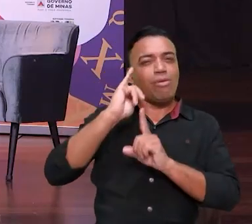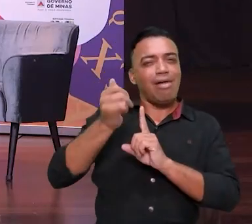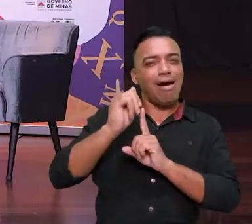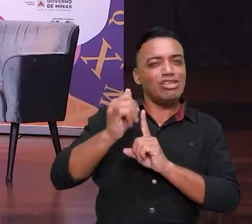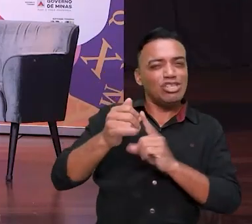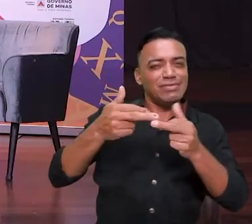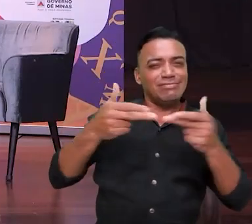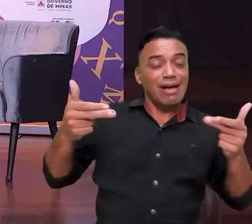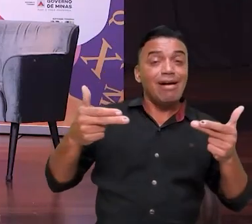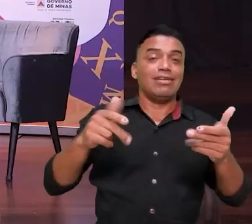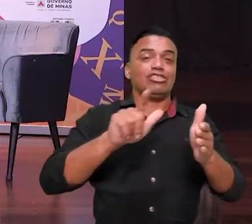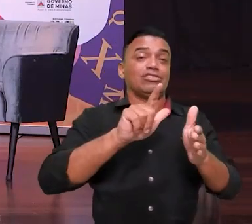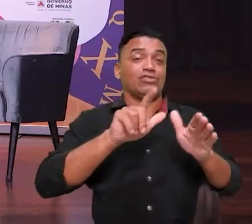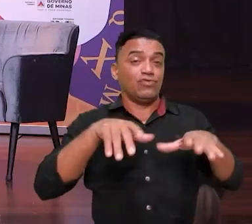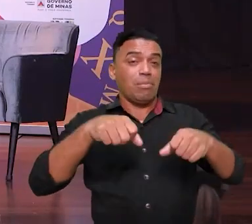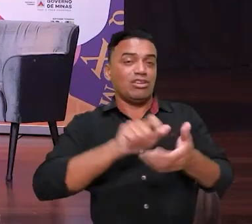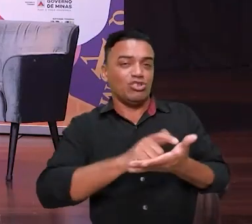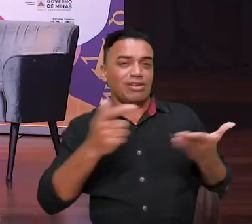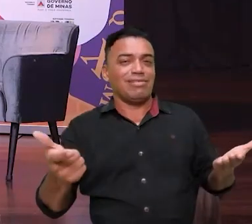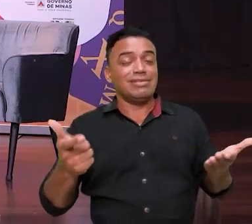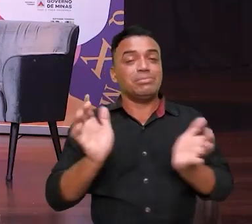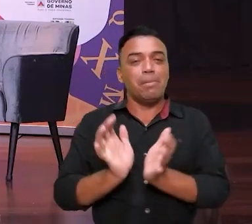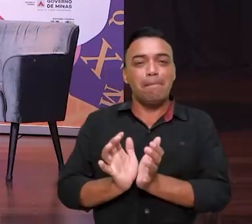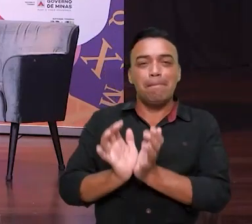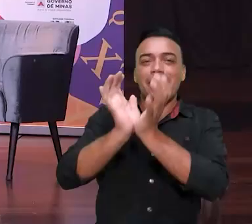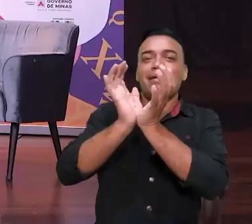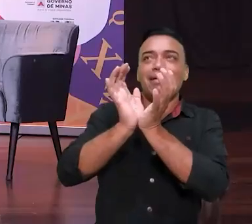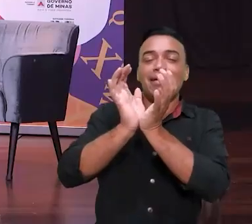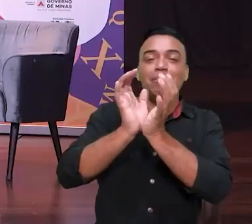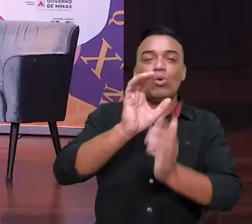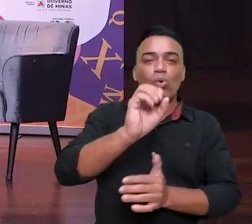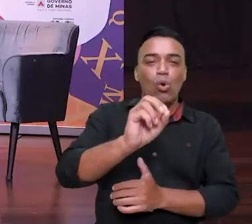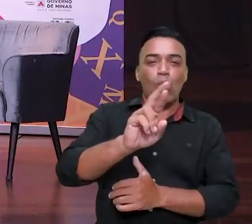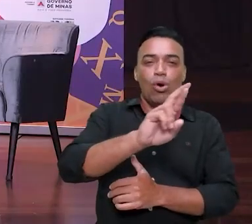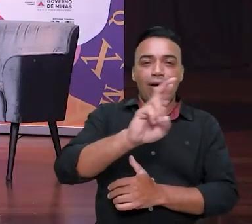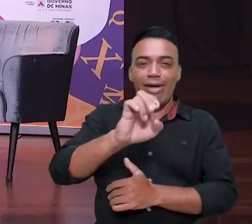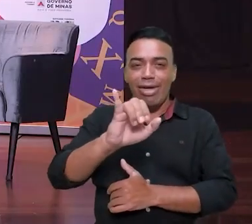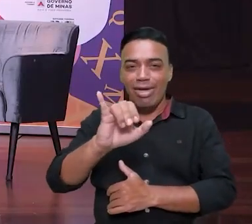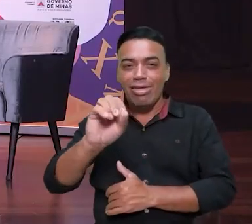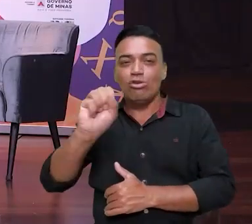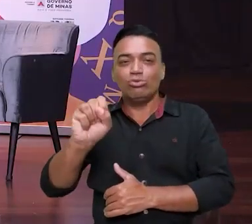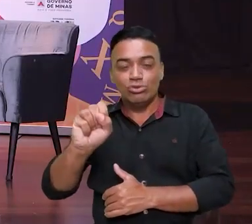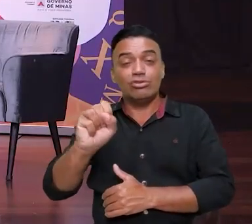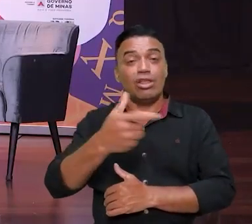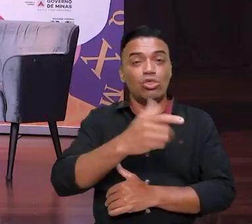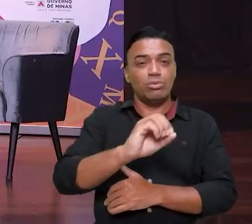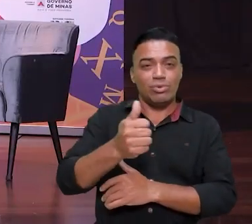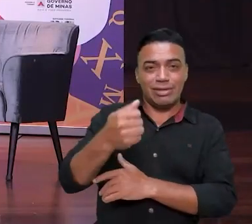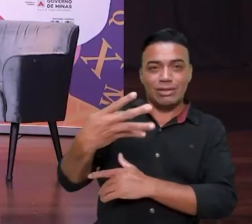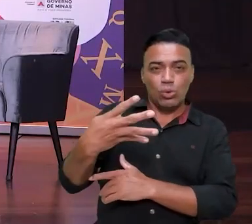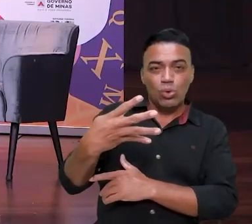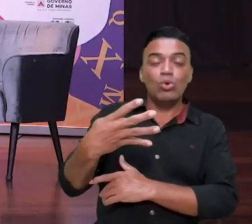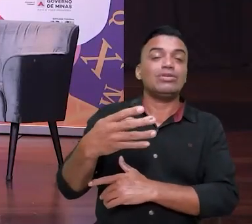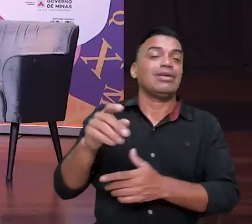traduz simultaneamente tudo o que é falado. Recebeu o prêmio Correios em 2014 e